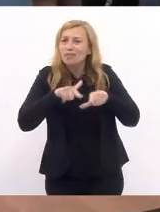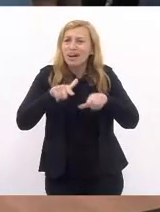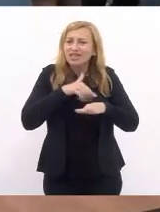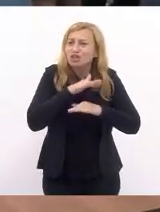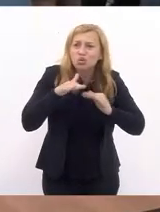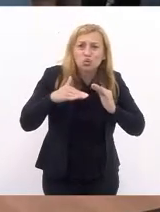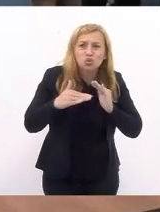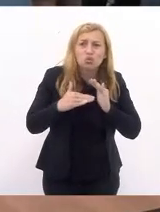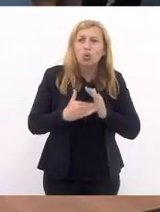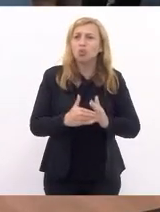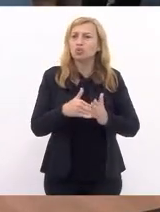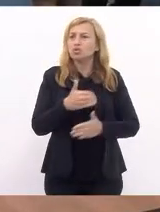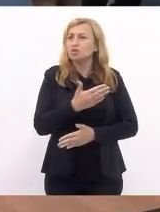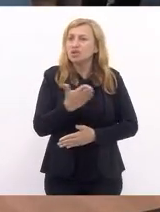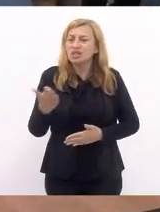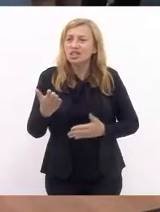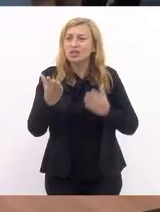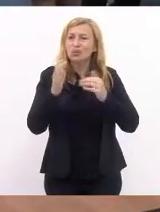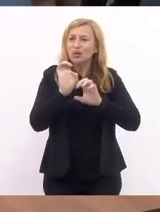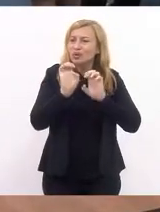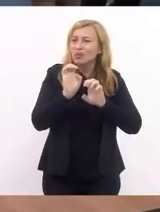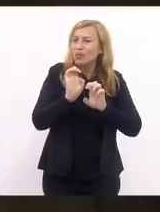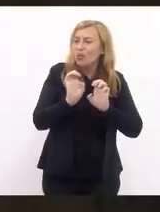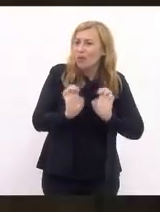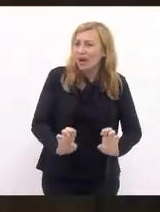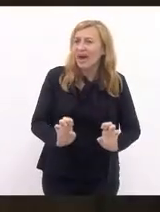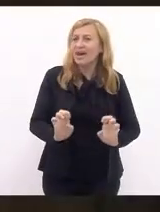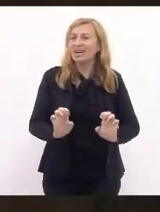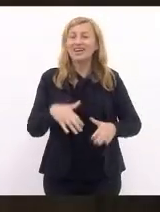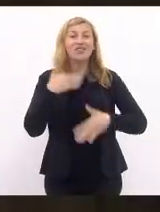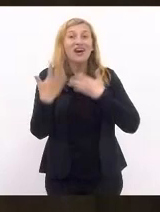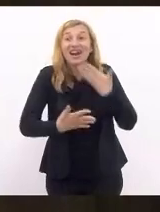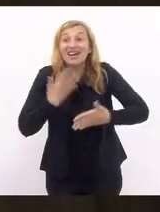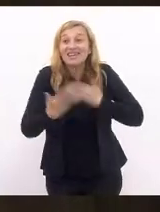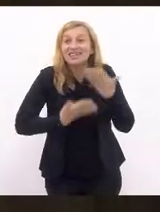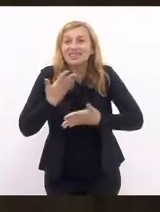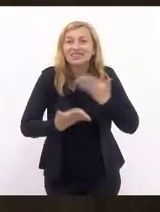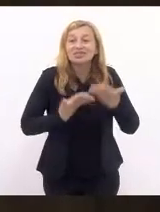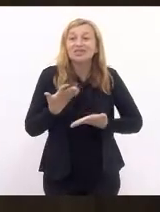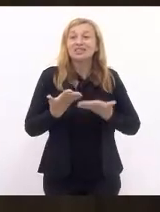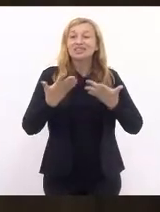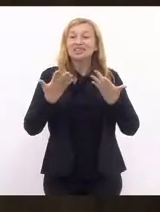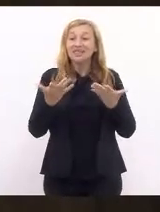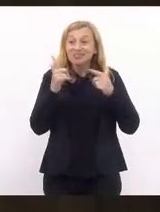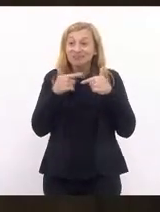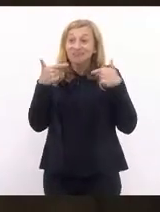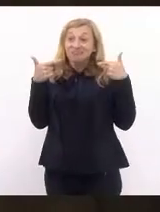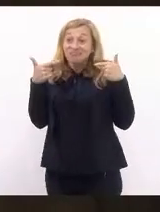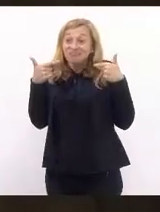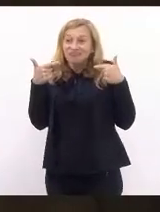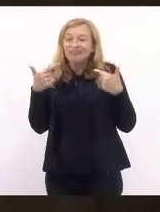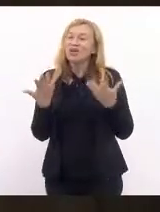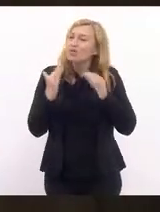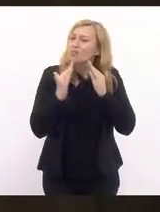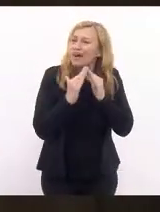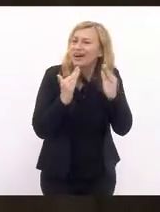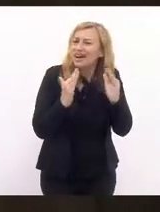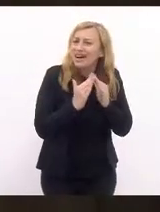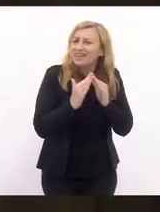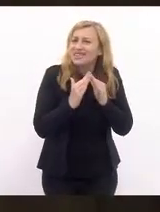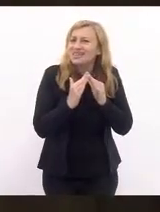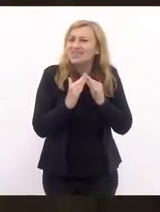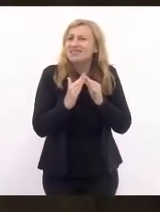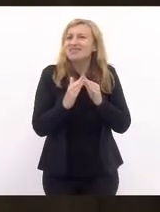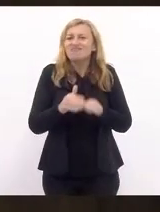de todos de todos com muita educação muita alegria muita simpatia então é uma casa